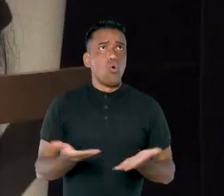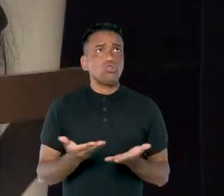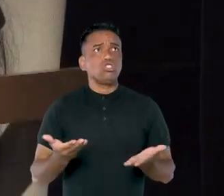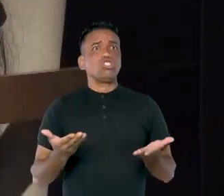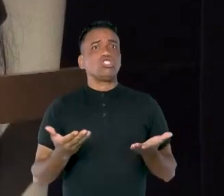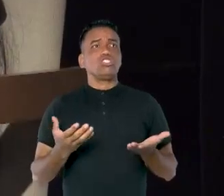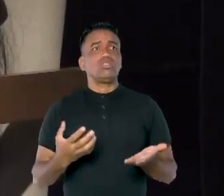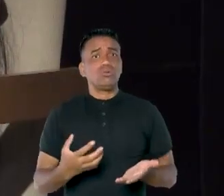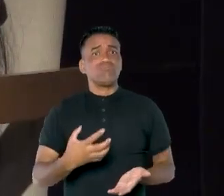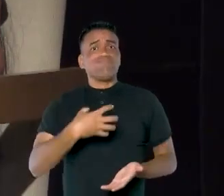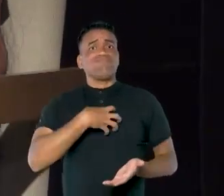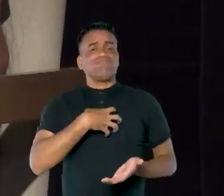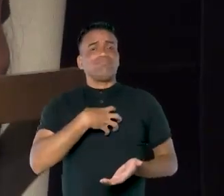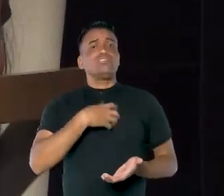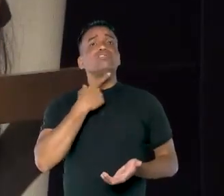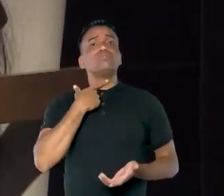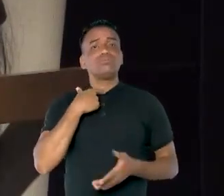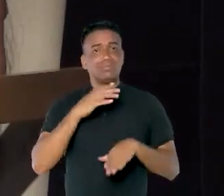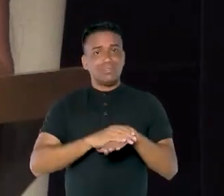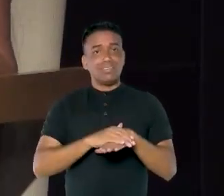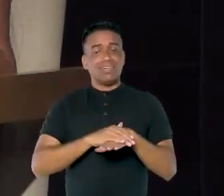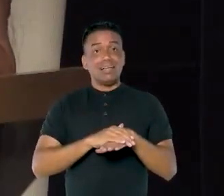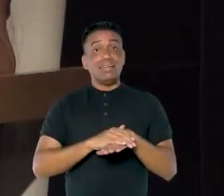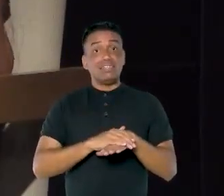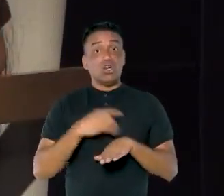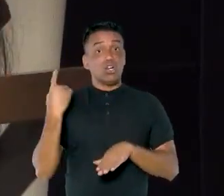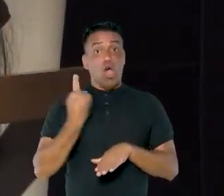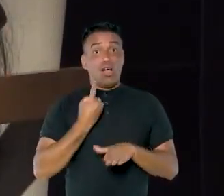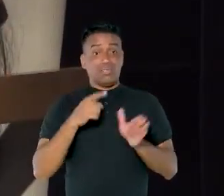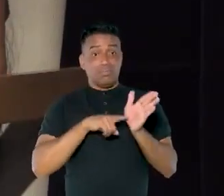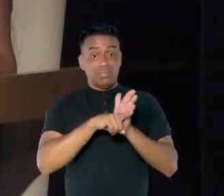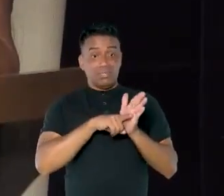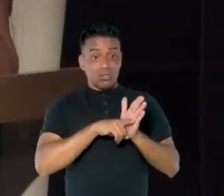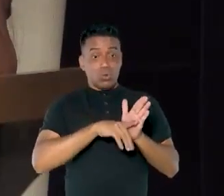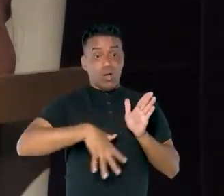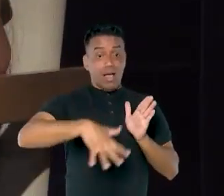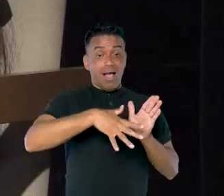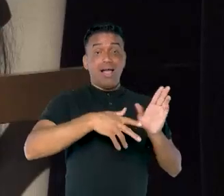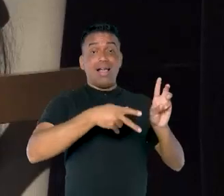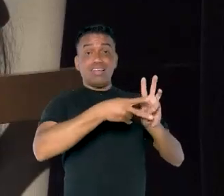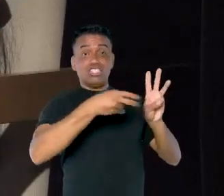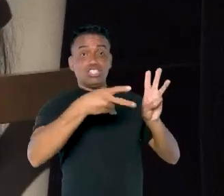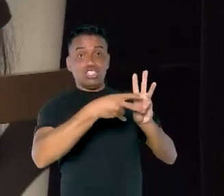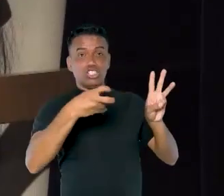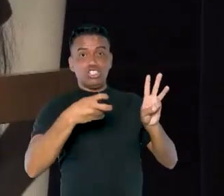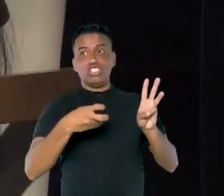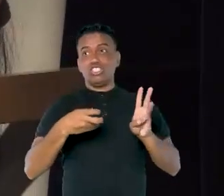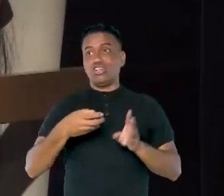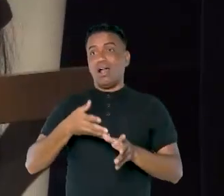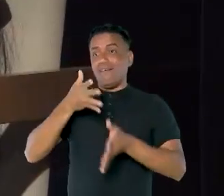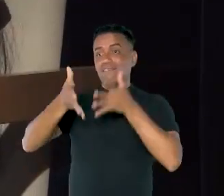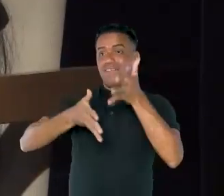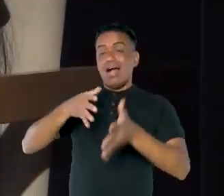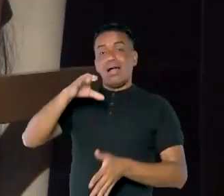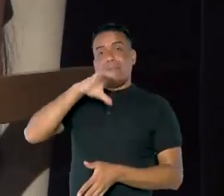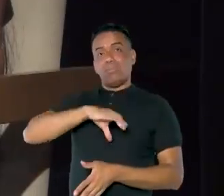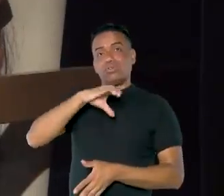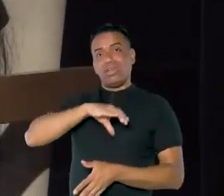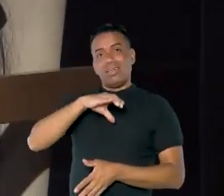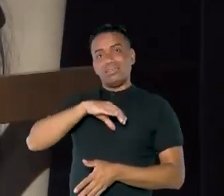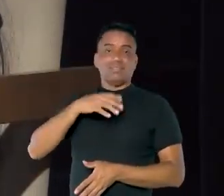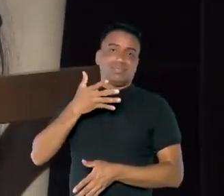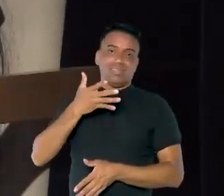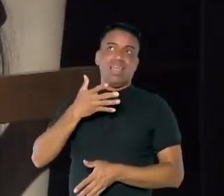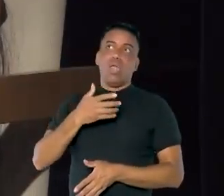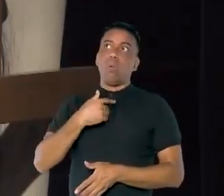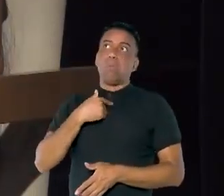esse intuito. Nós, como pesquisadores indígenas que falam o português, que rabisca, eu sempre falo que eu rabisco o português,